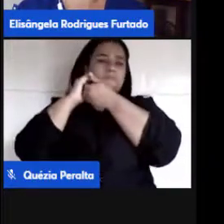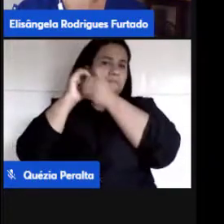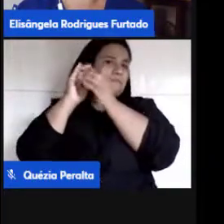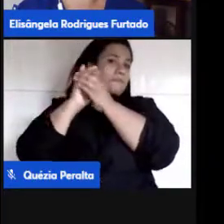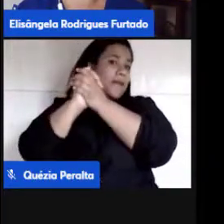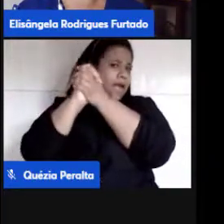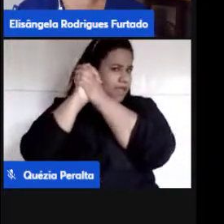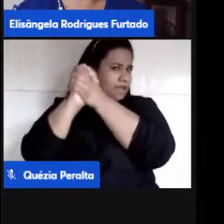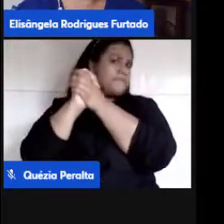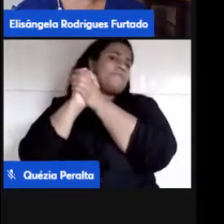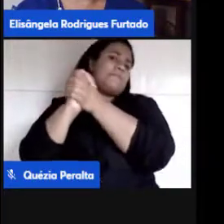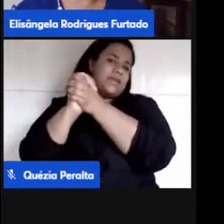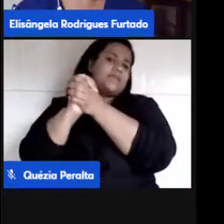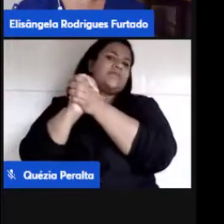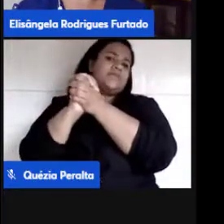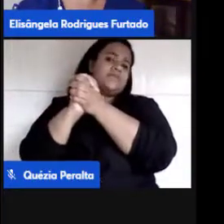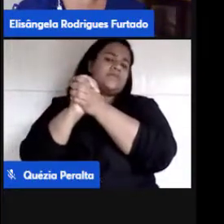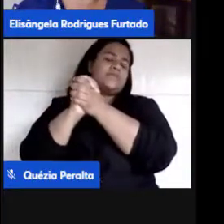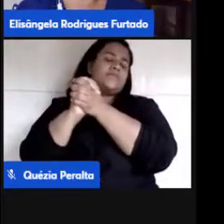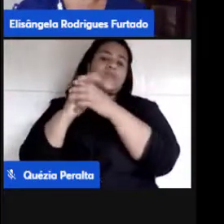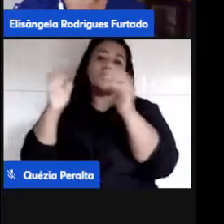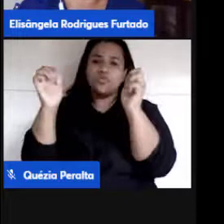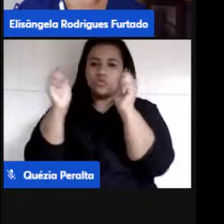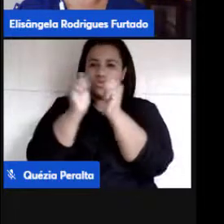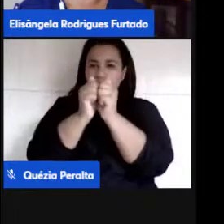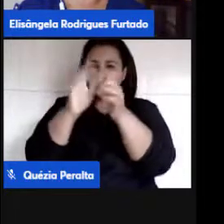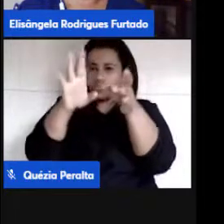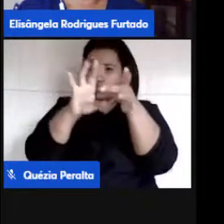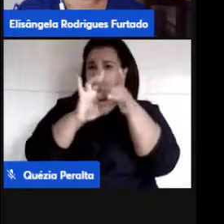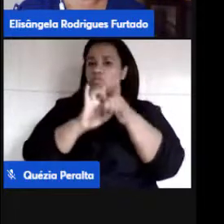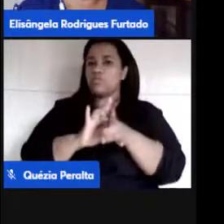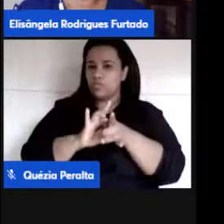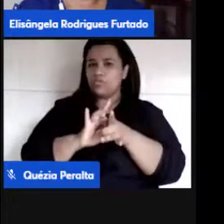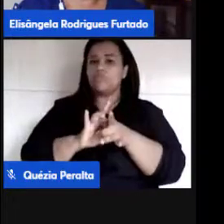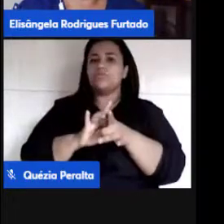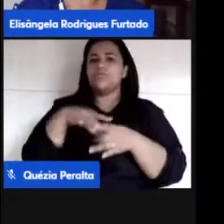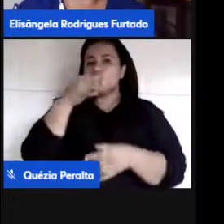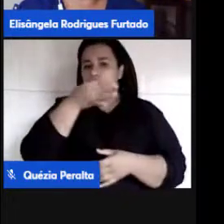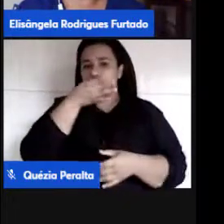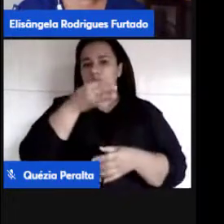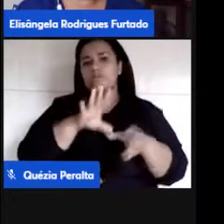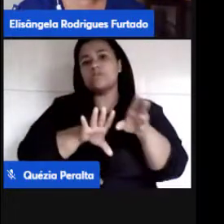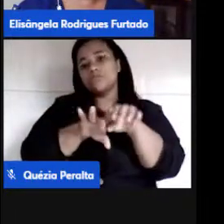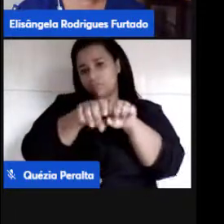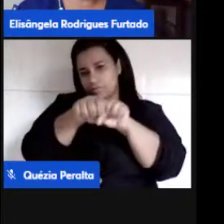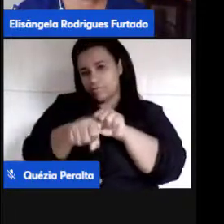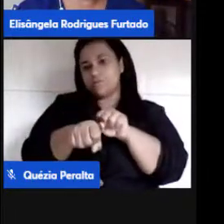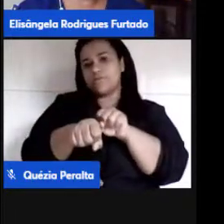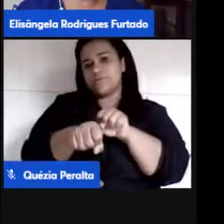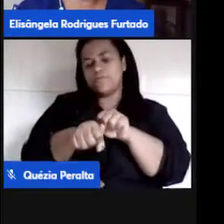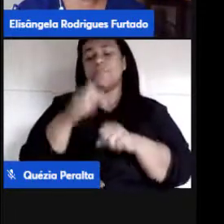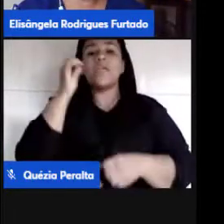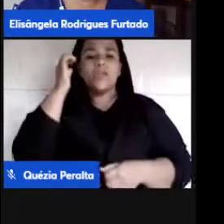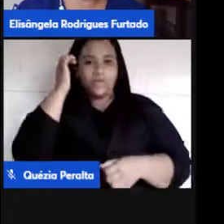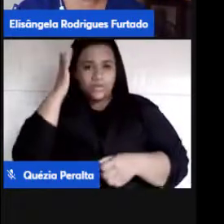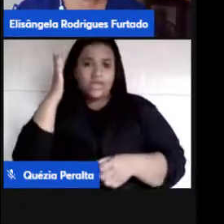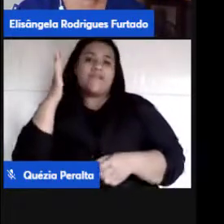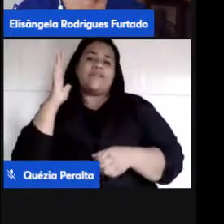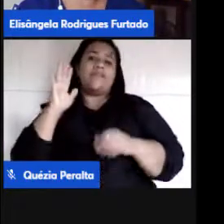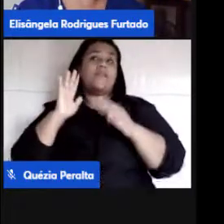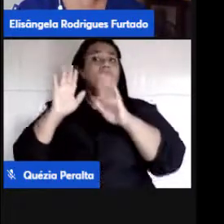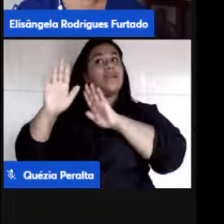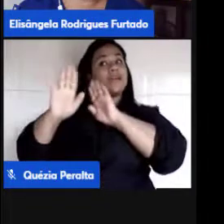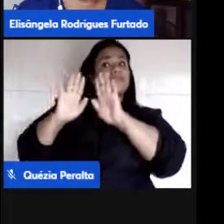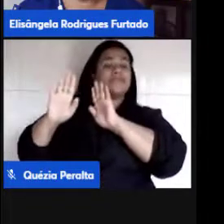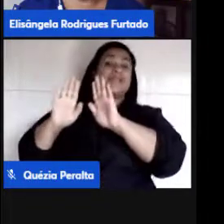Estamos tentando junto contribuir na sua formação E eu sei que, às vezes, o